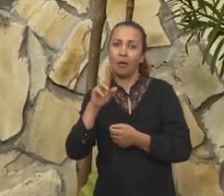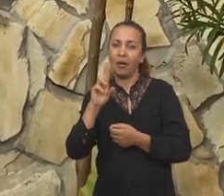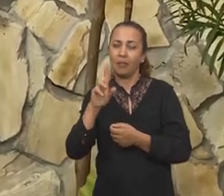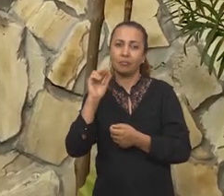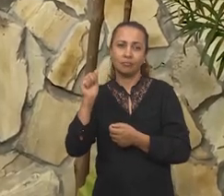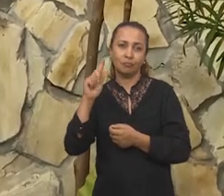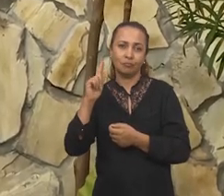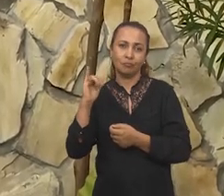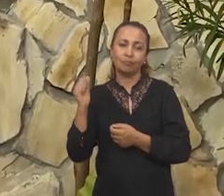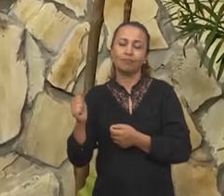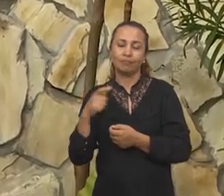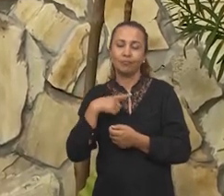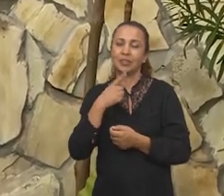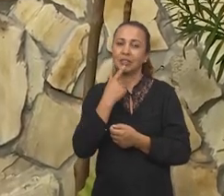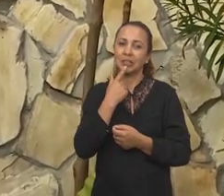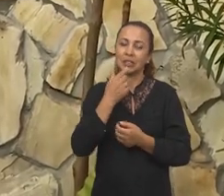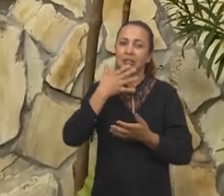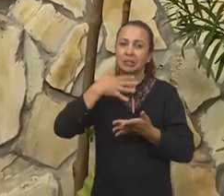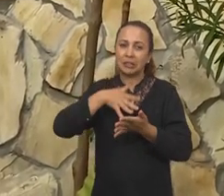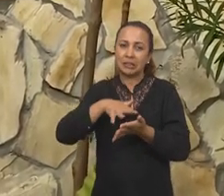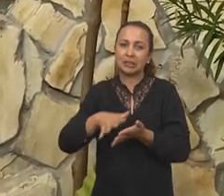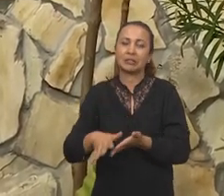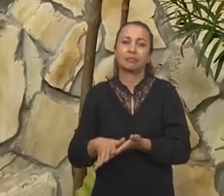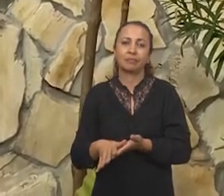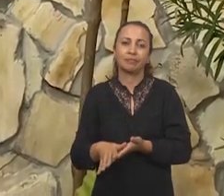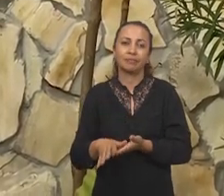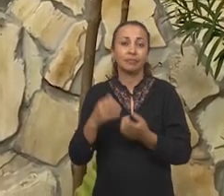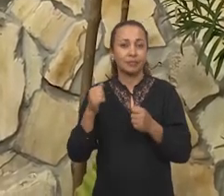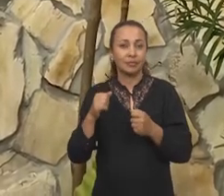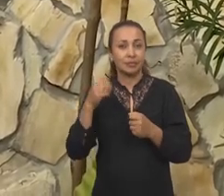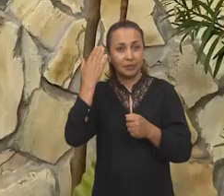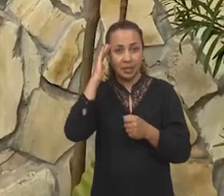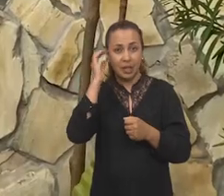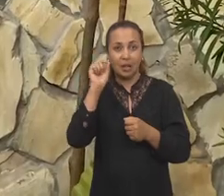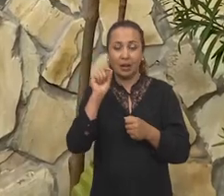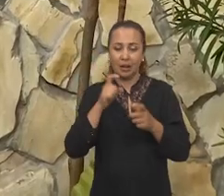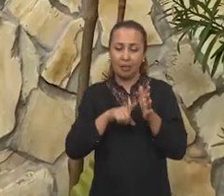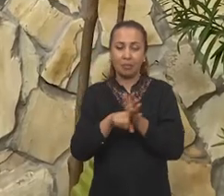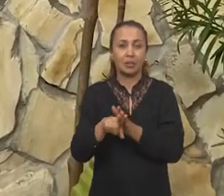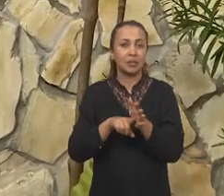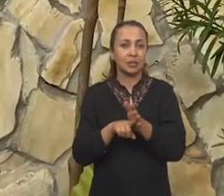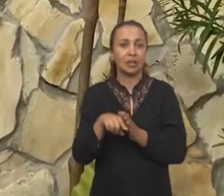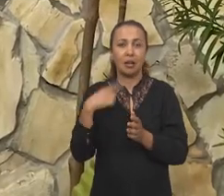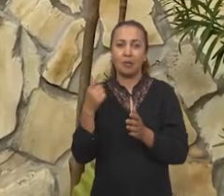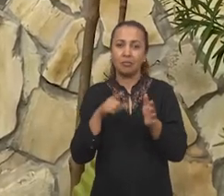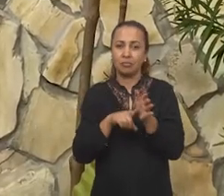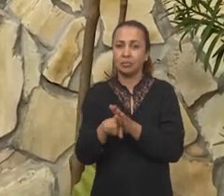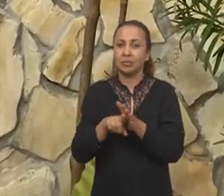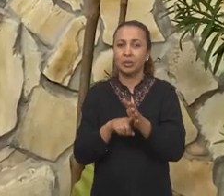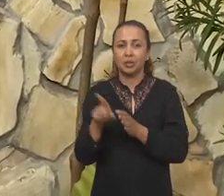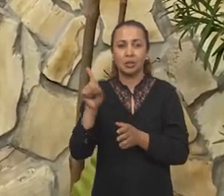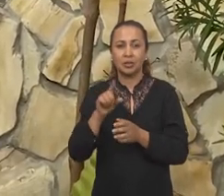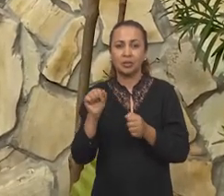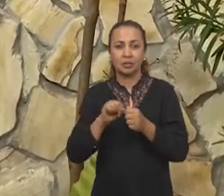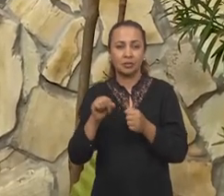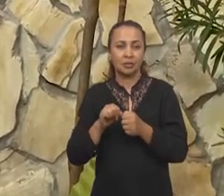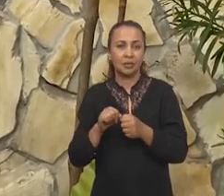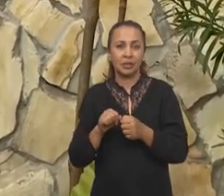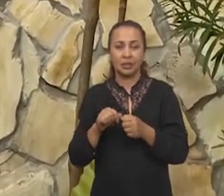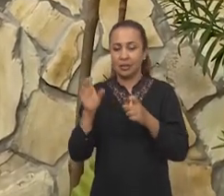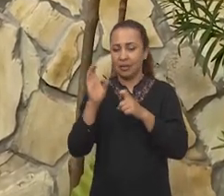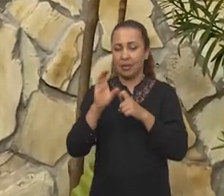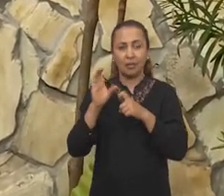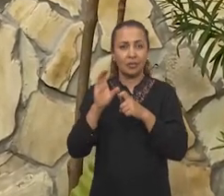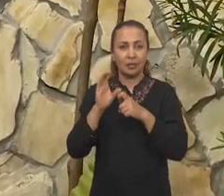microform sangramento é preciso ressaltar que essa pesquisa ela é uma pesquisa que não está em casa e